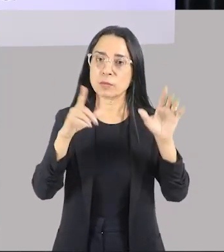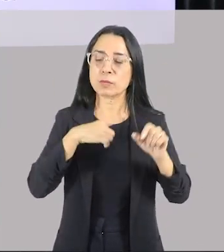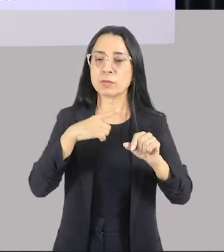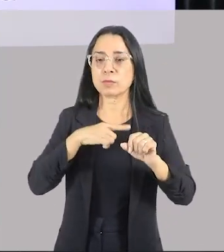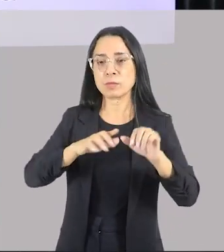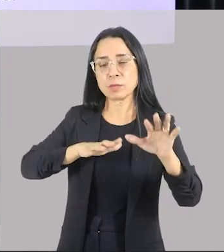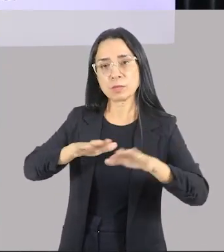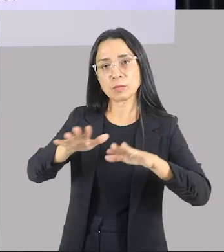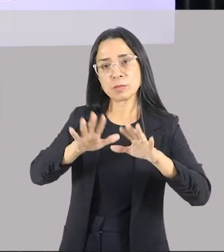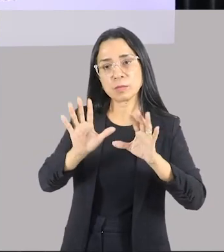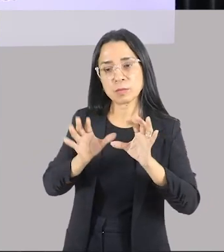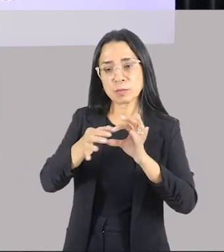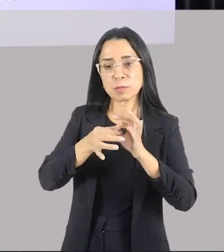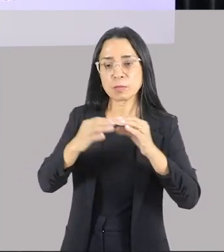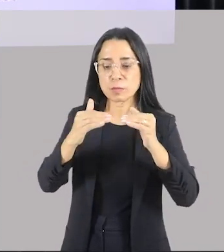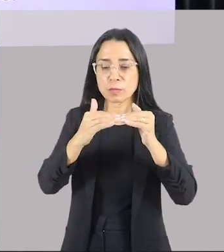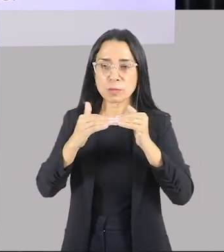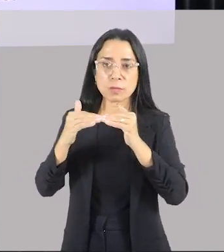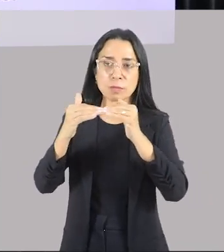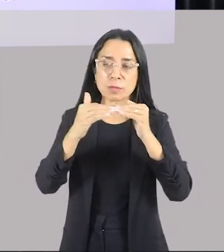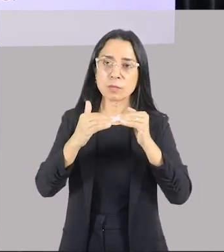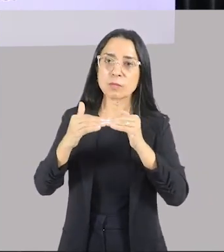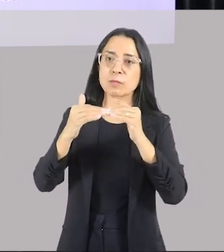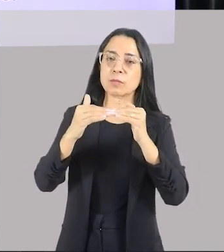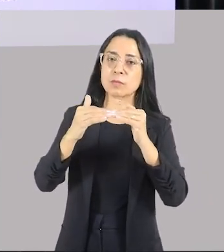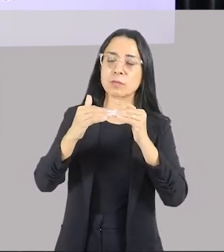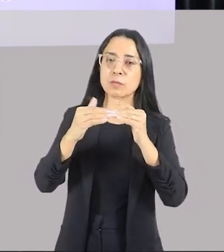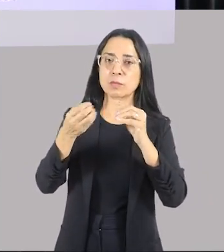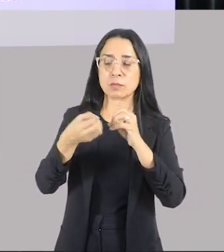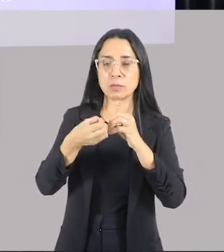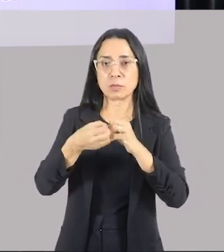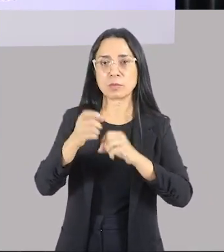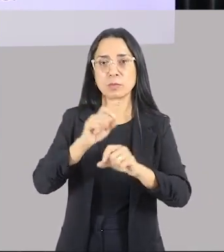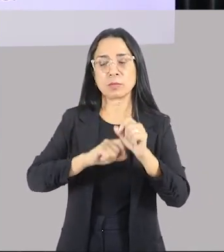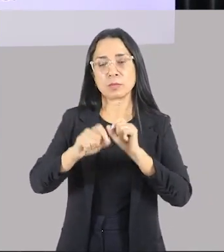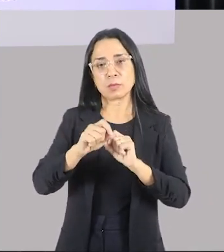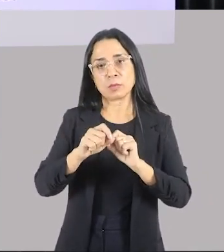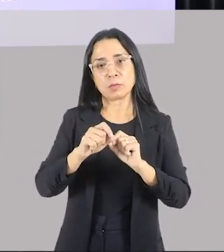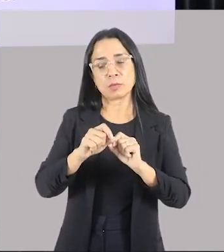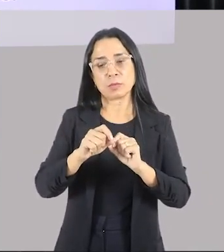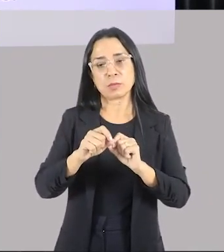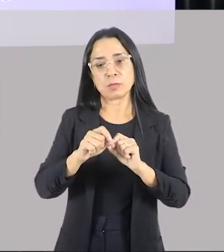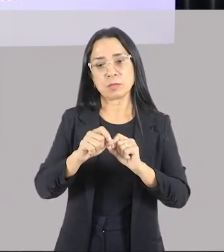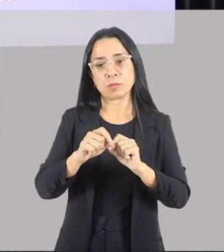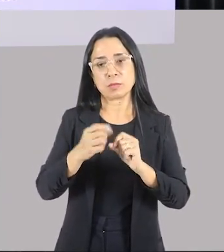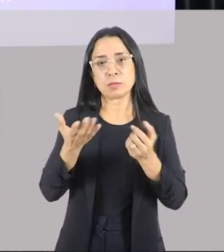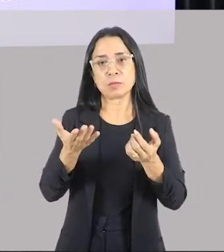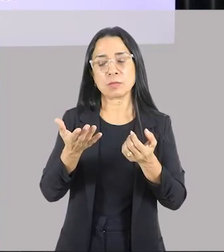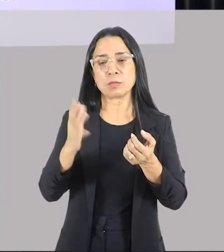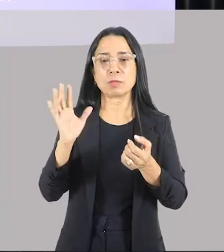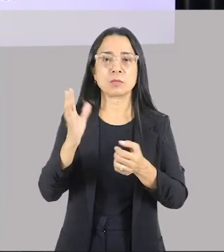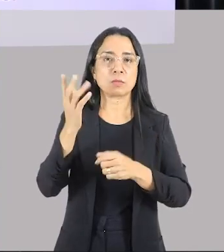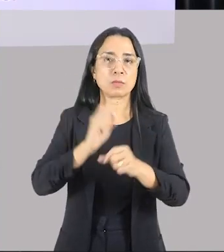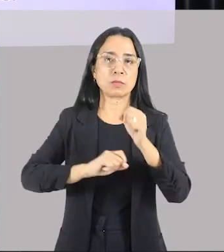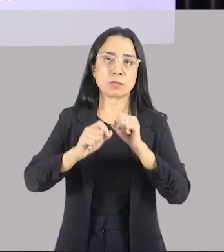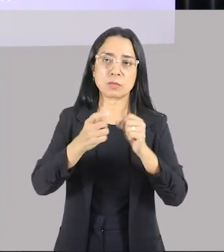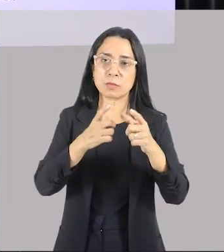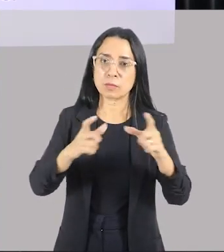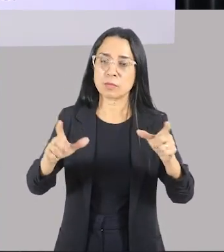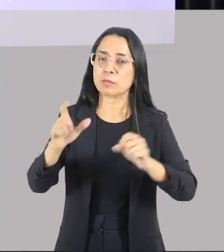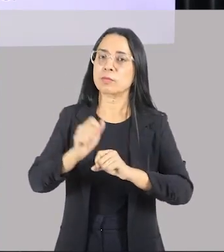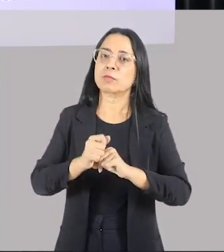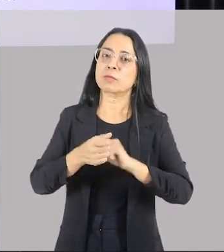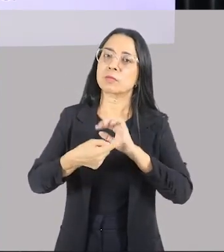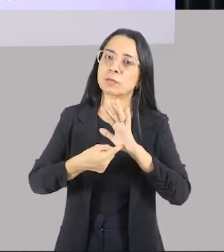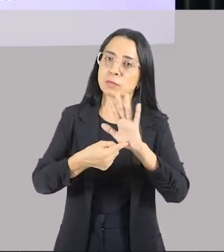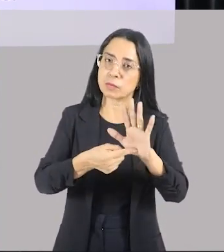mais coeso, um movimento que esteja mais próximo daquilo que vai desembocar nas grandes manifestações e greves